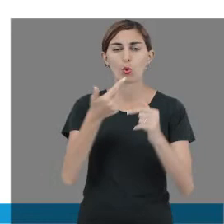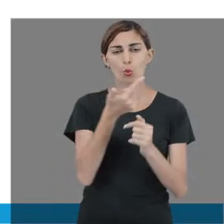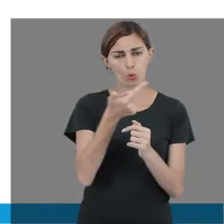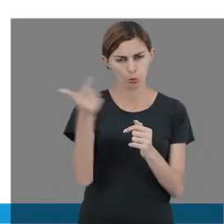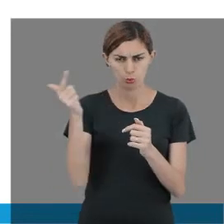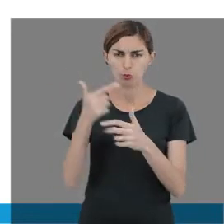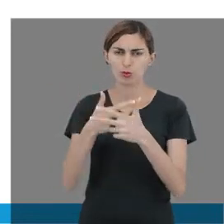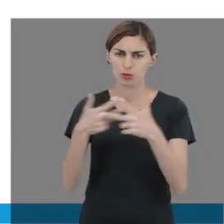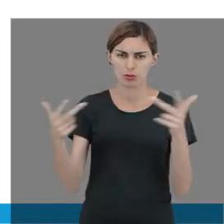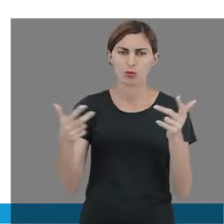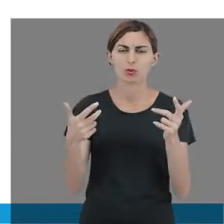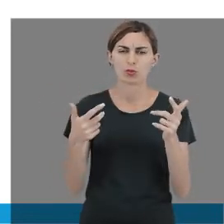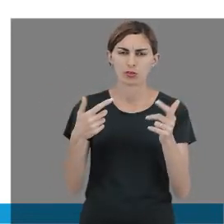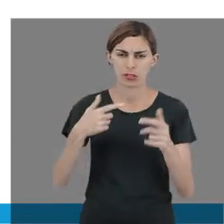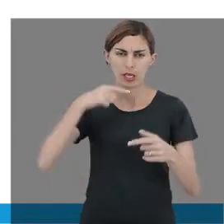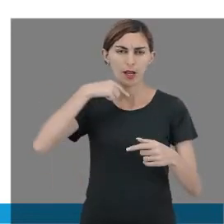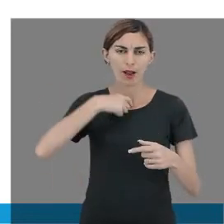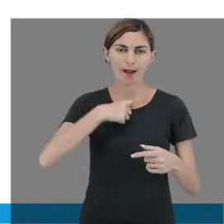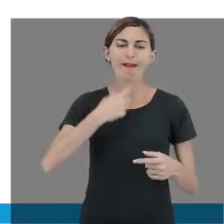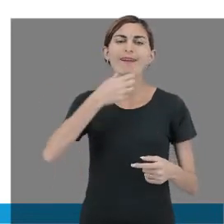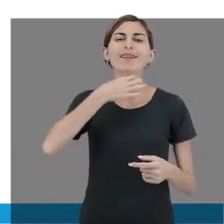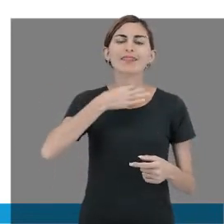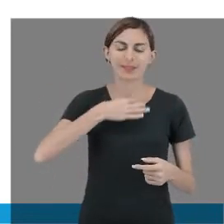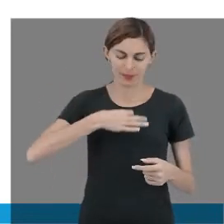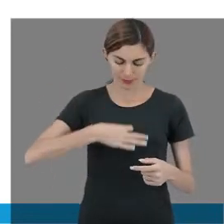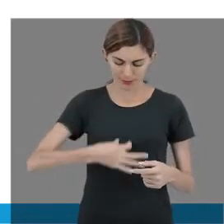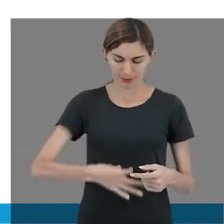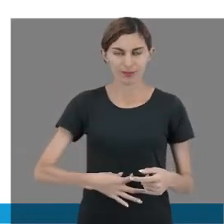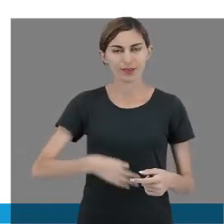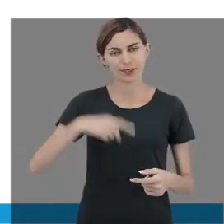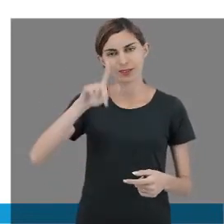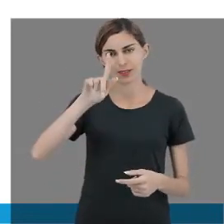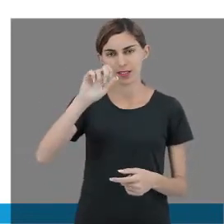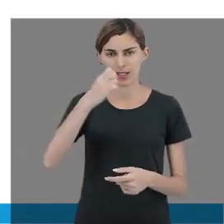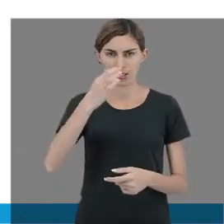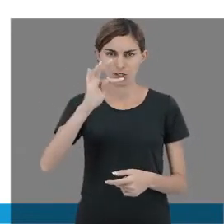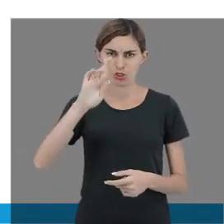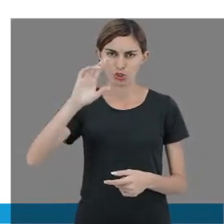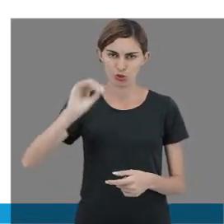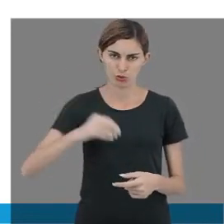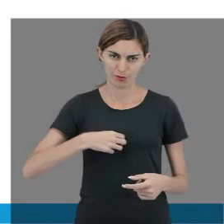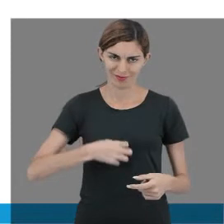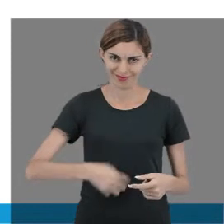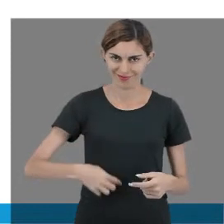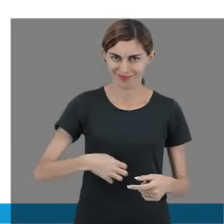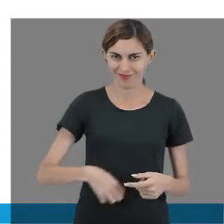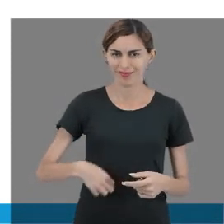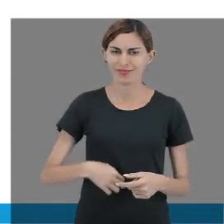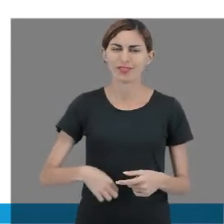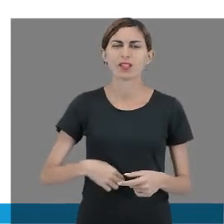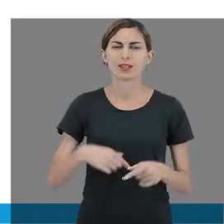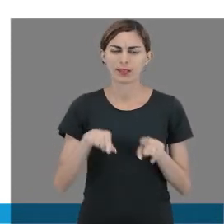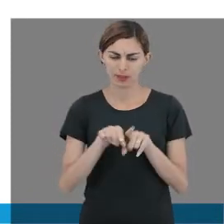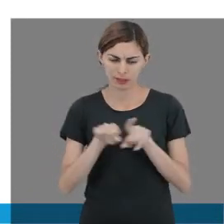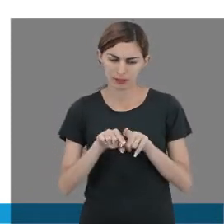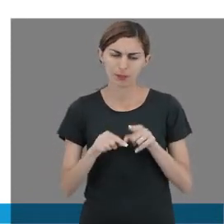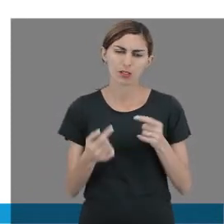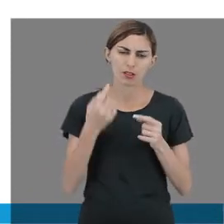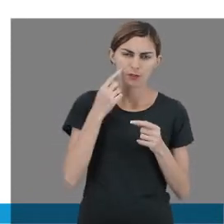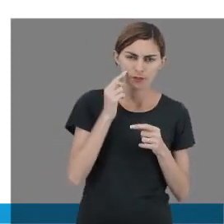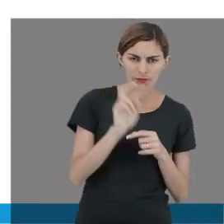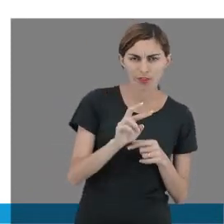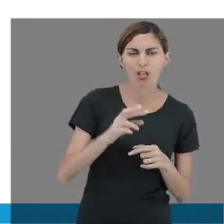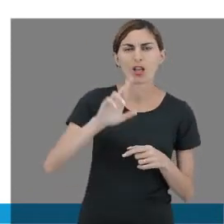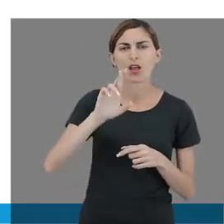pode ter do ponto de vista gástrico são alterações do trato. Lembrar que o sistema nervoso controla também o trato gastrointestinal, então